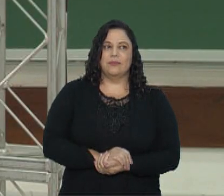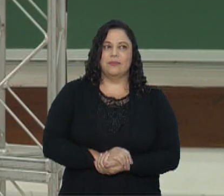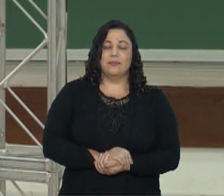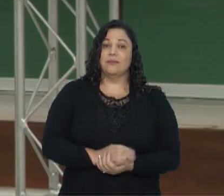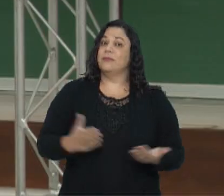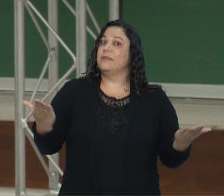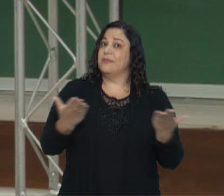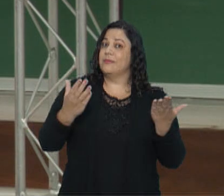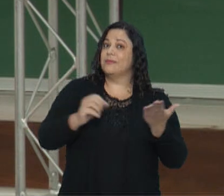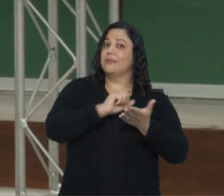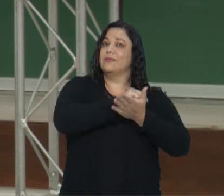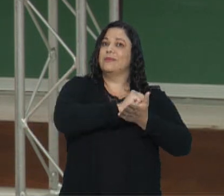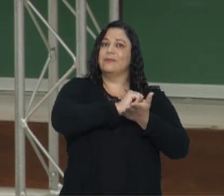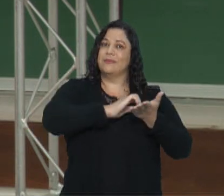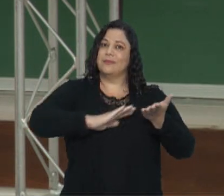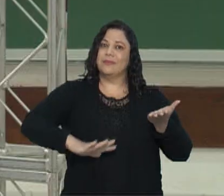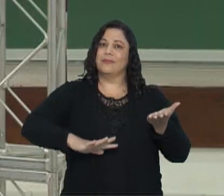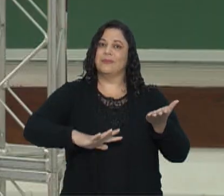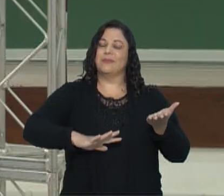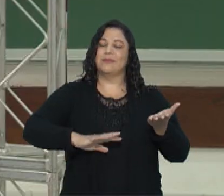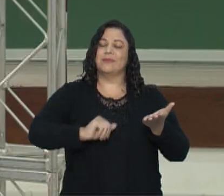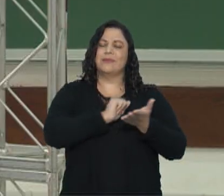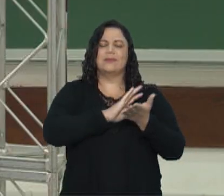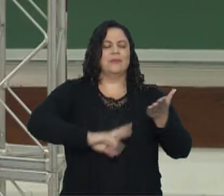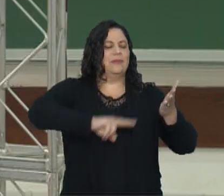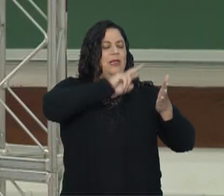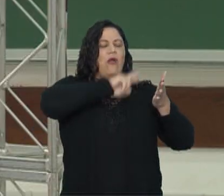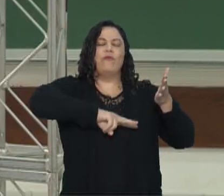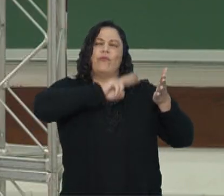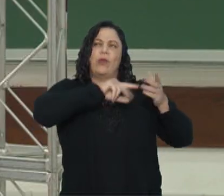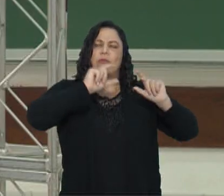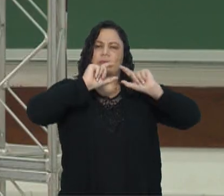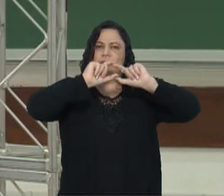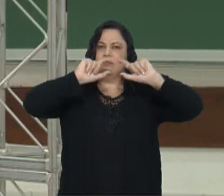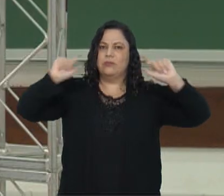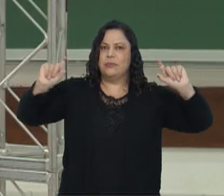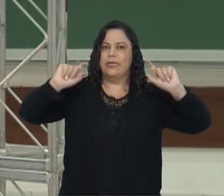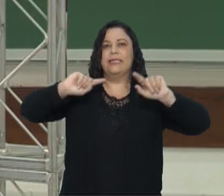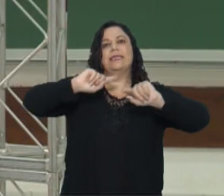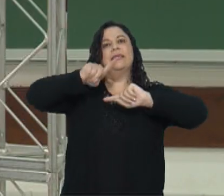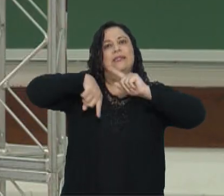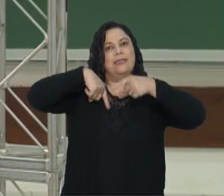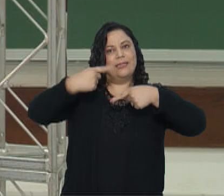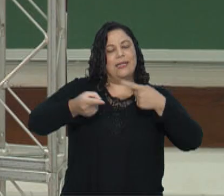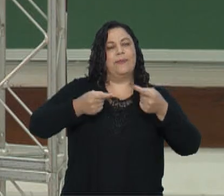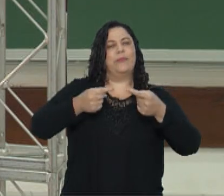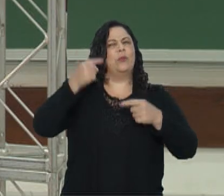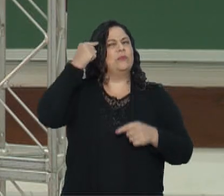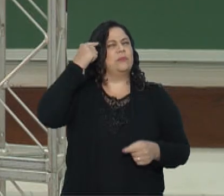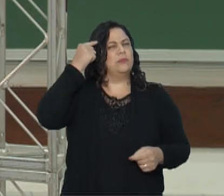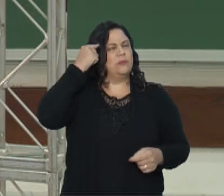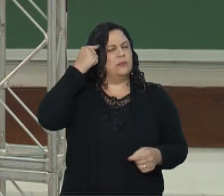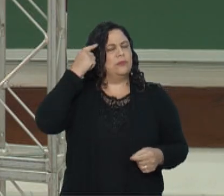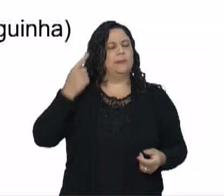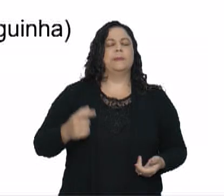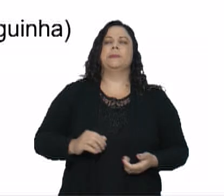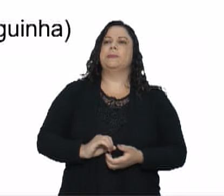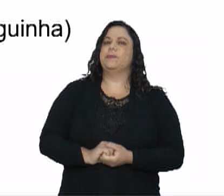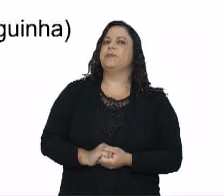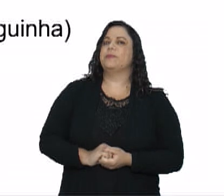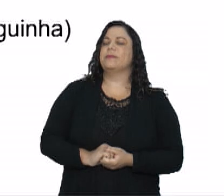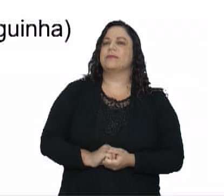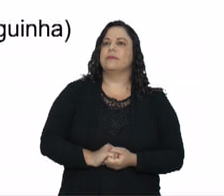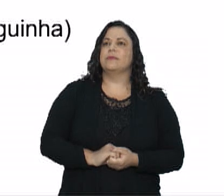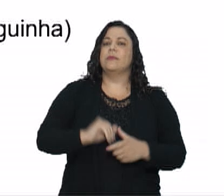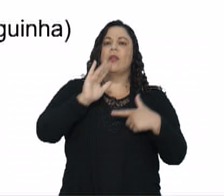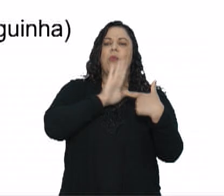Agora para os nossos exercícios, né? Então vamos ler ali o enunciado e a partir daí vocês pensam um pouquinho. Indique o